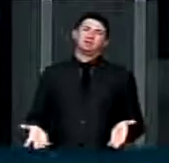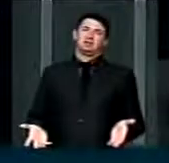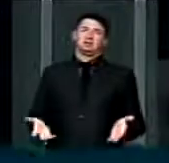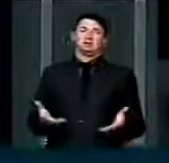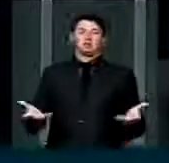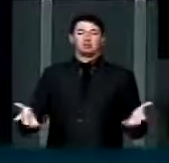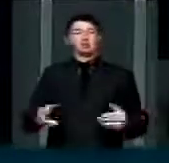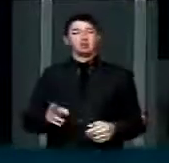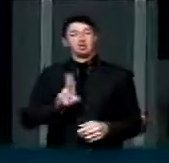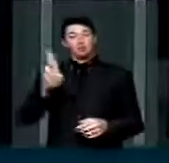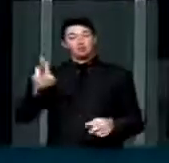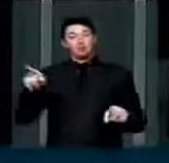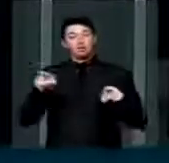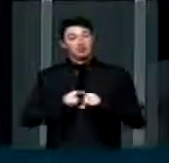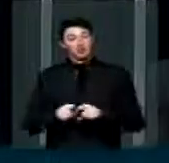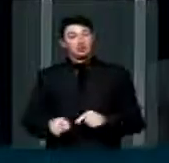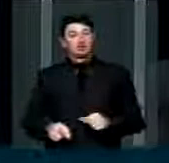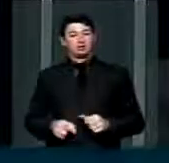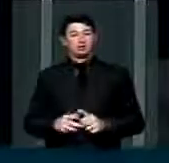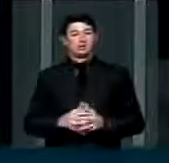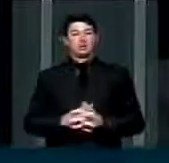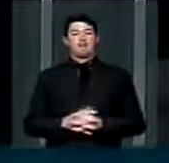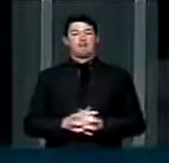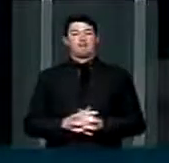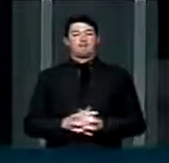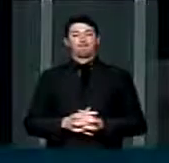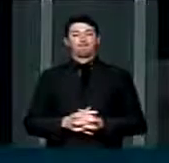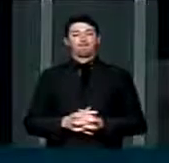em nome também da